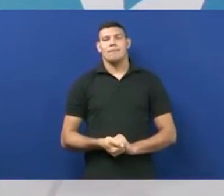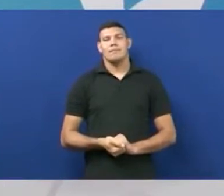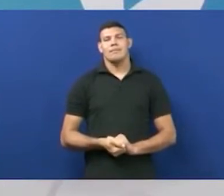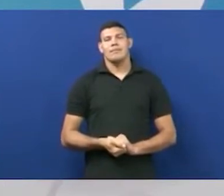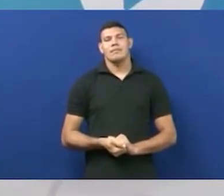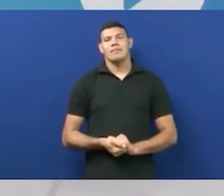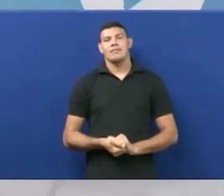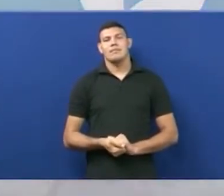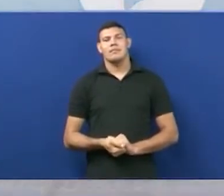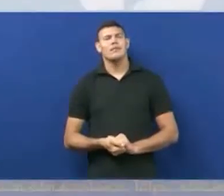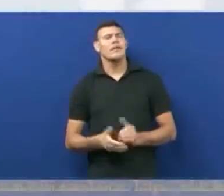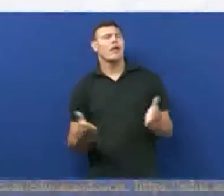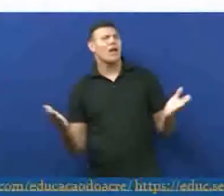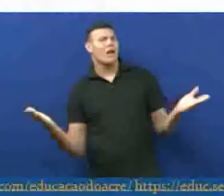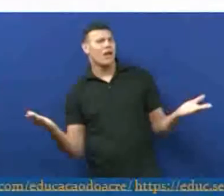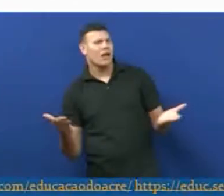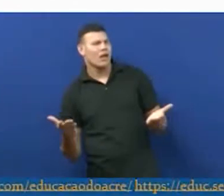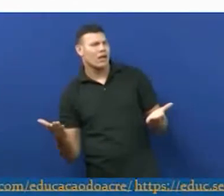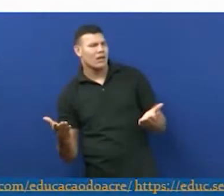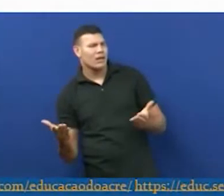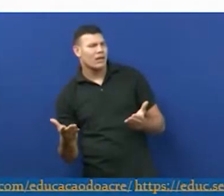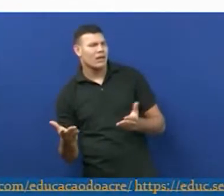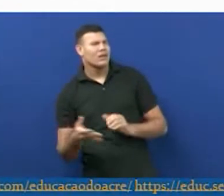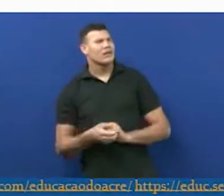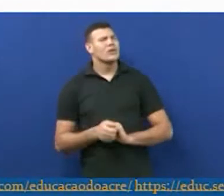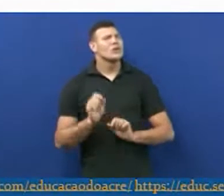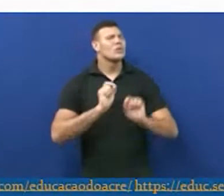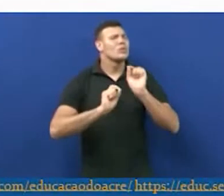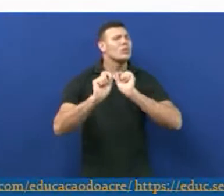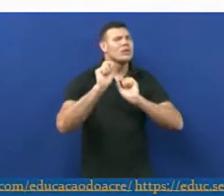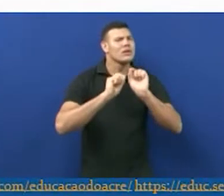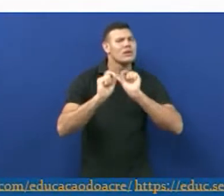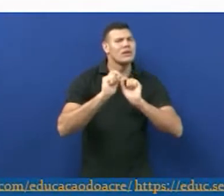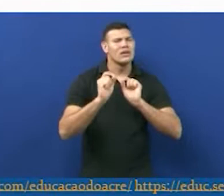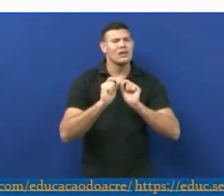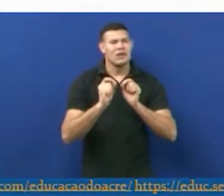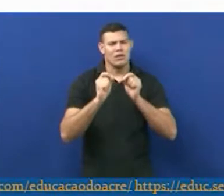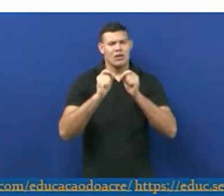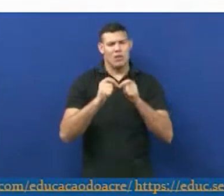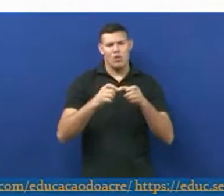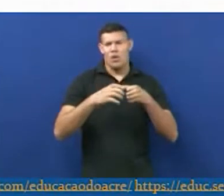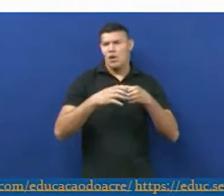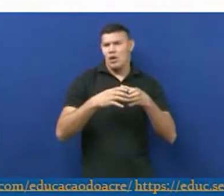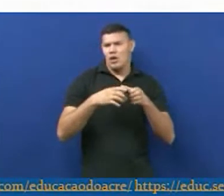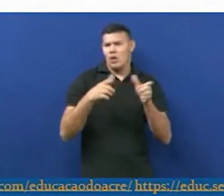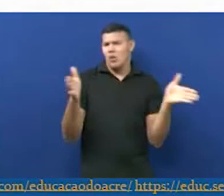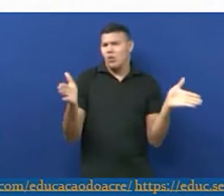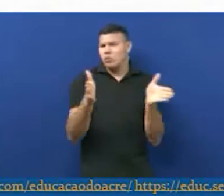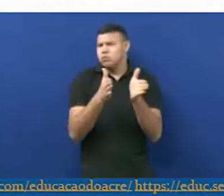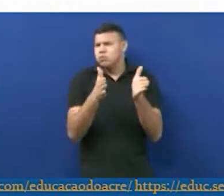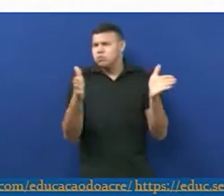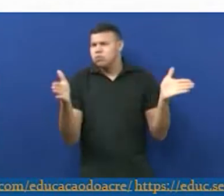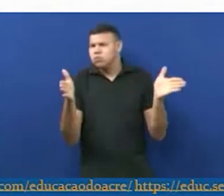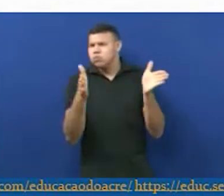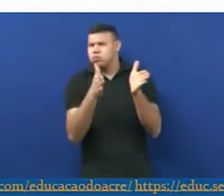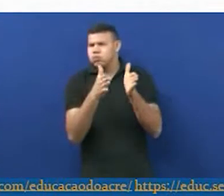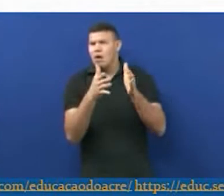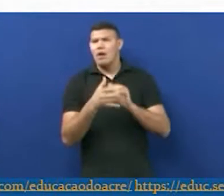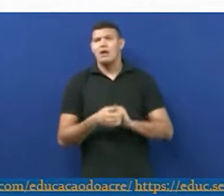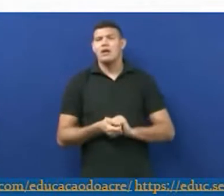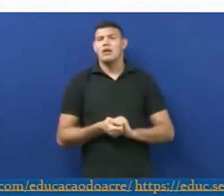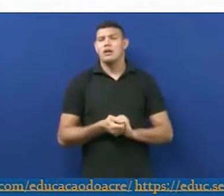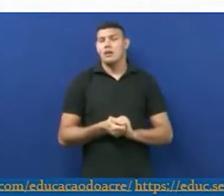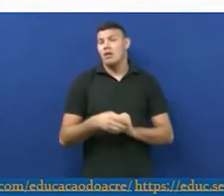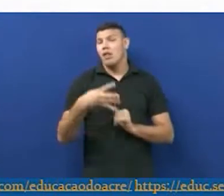Continuando, para a gente entender um pouquinho aí sobre as dimensões de cada planeta, a gente vai começar vendo os